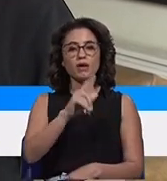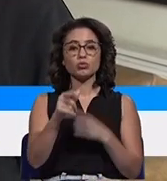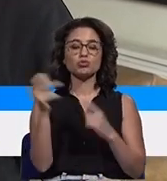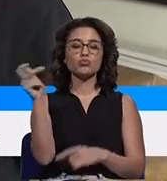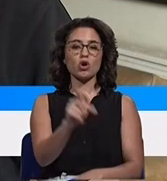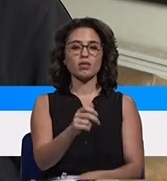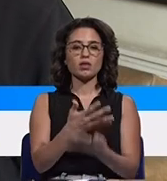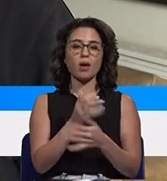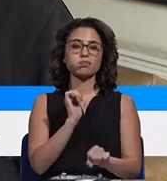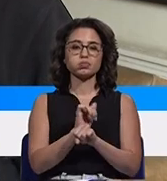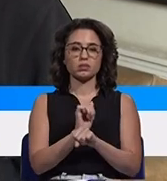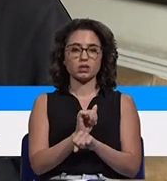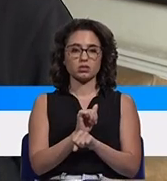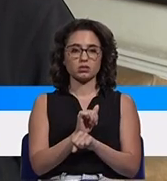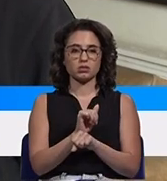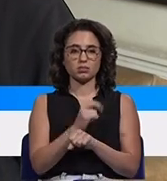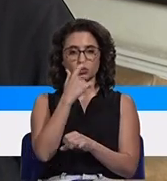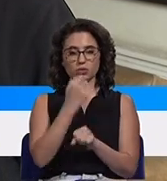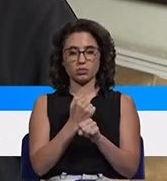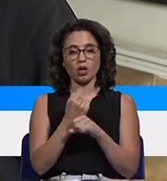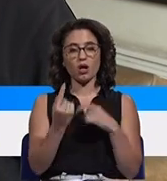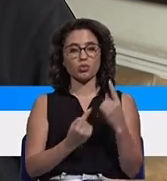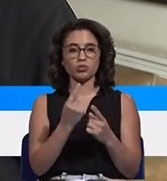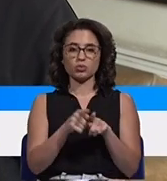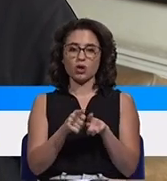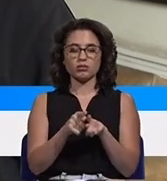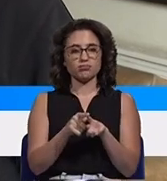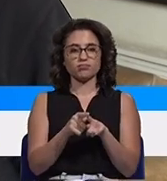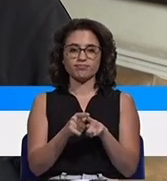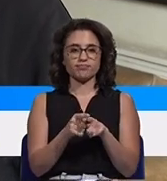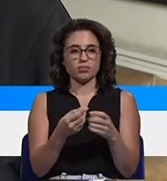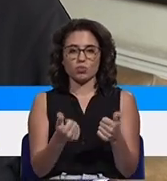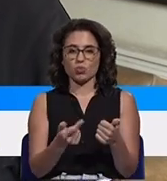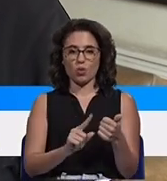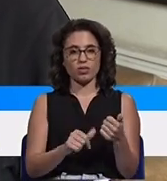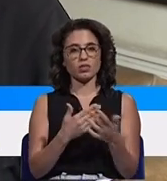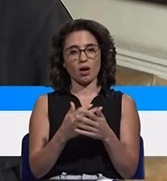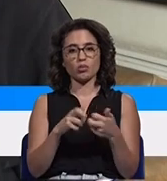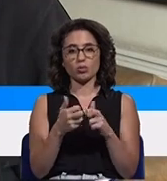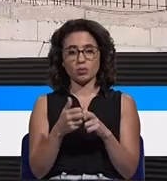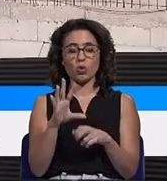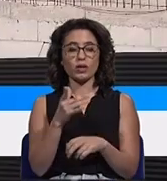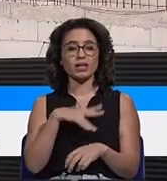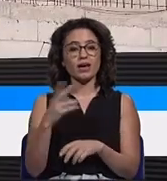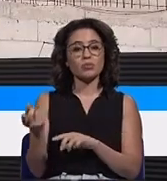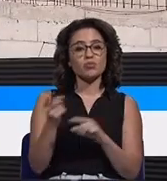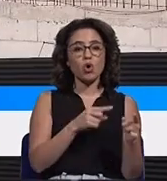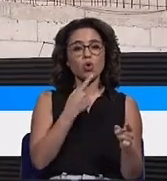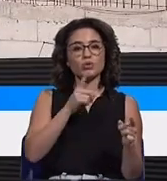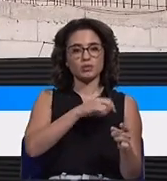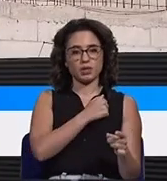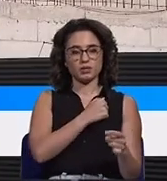a determinados indivíduos sem escrúpulos que depois têm problemas até para regressar ao país de origem. Ainda que